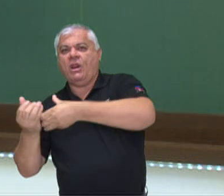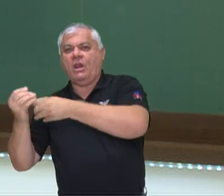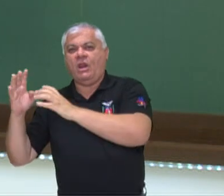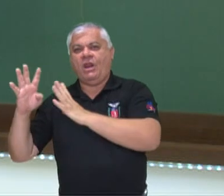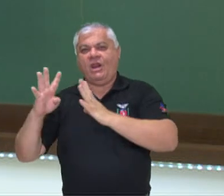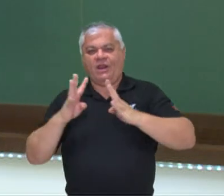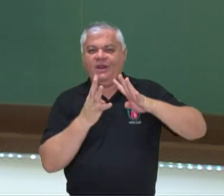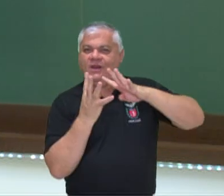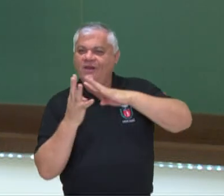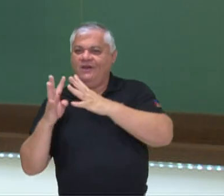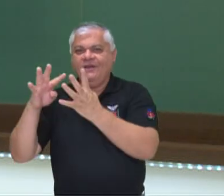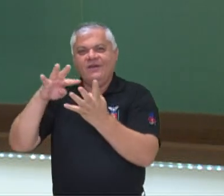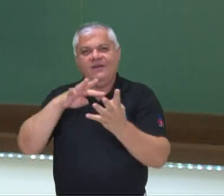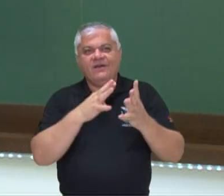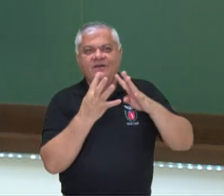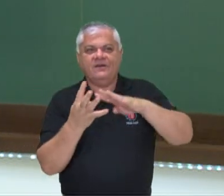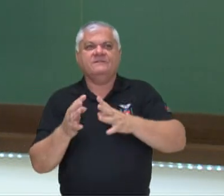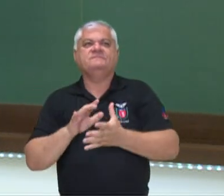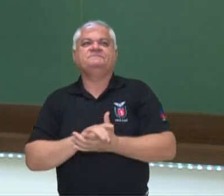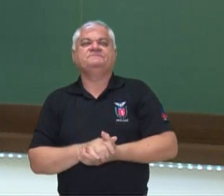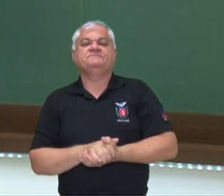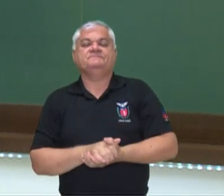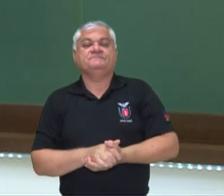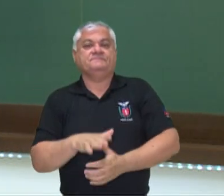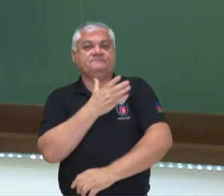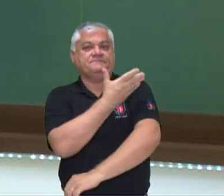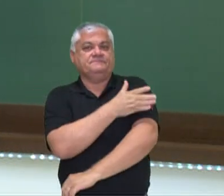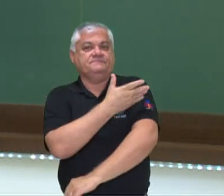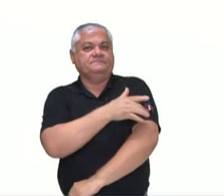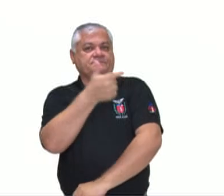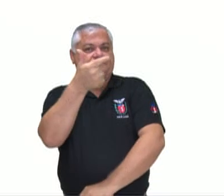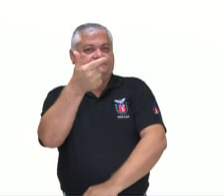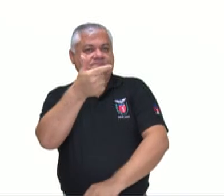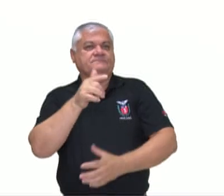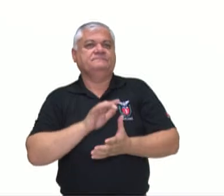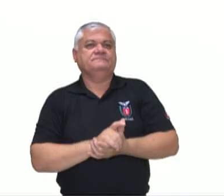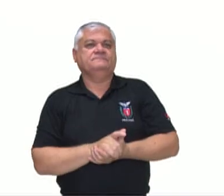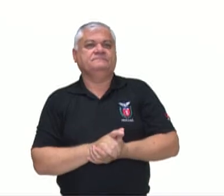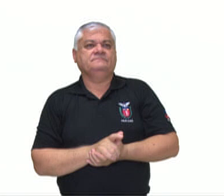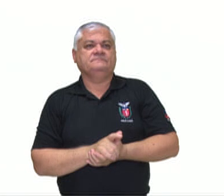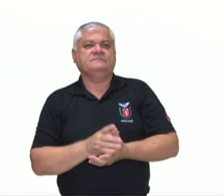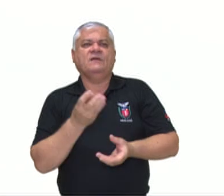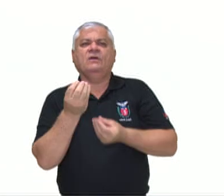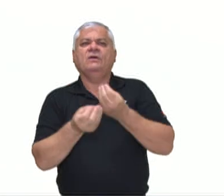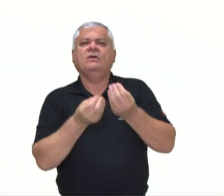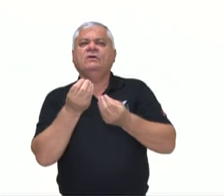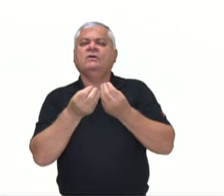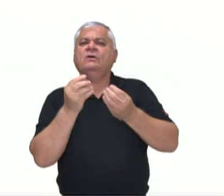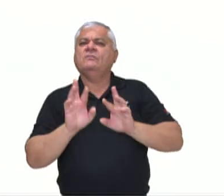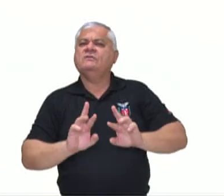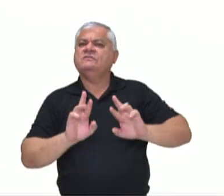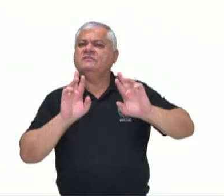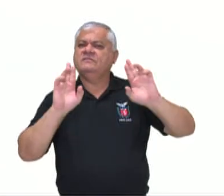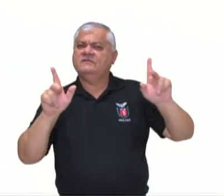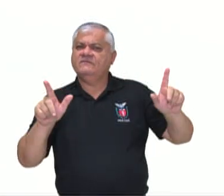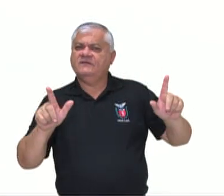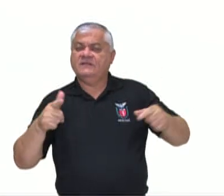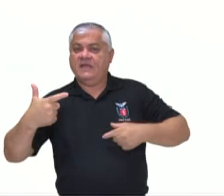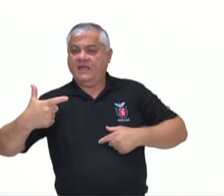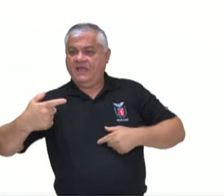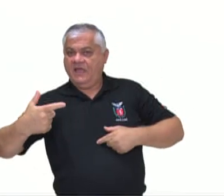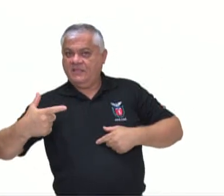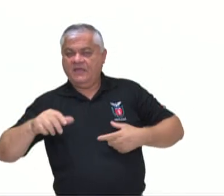tá? Invadir em bloco. Segundo exercício. Como podemos diferenciar as situações de ataque